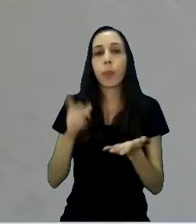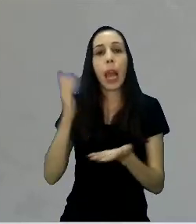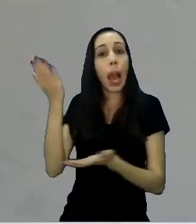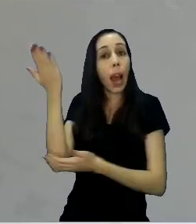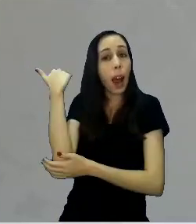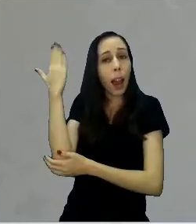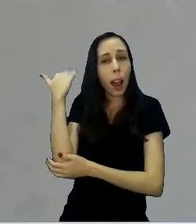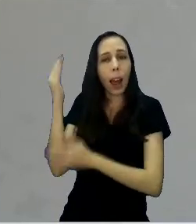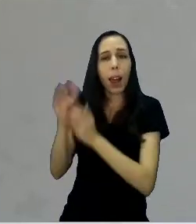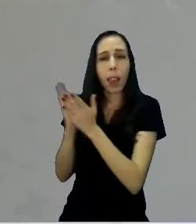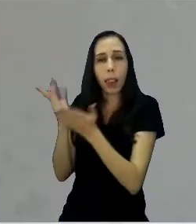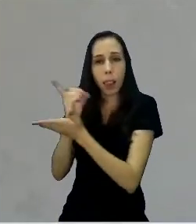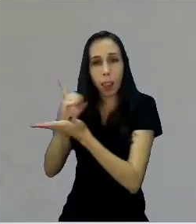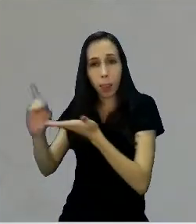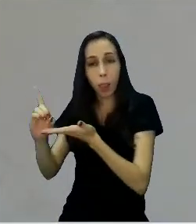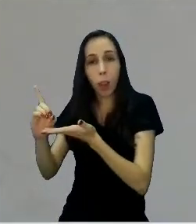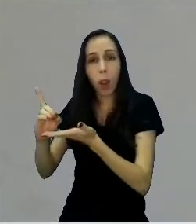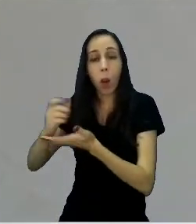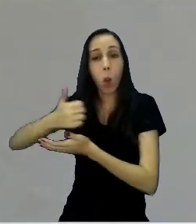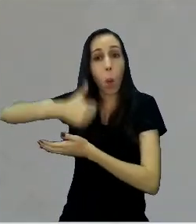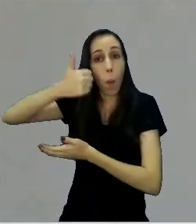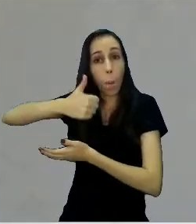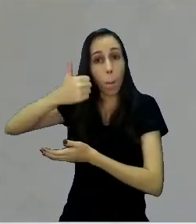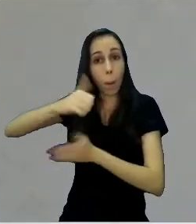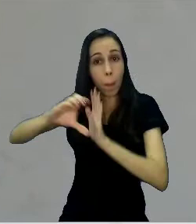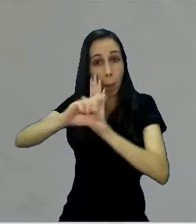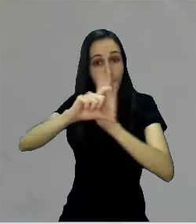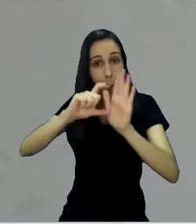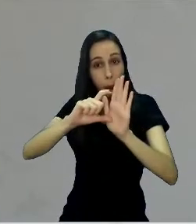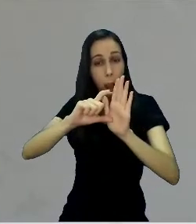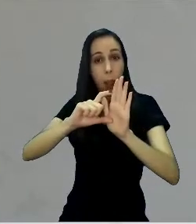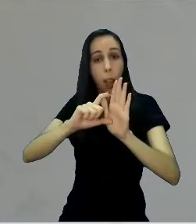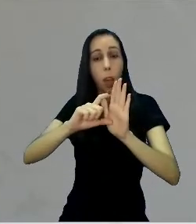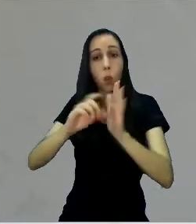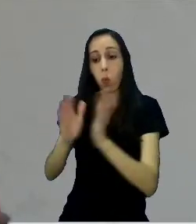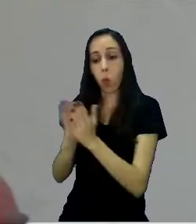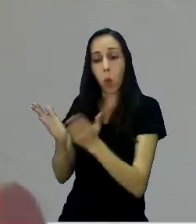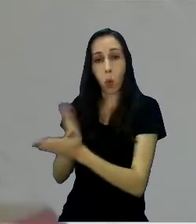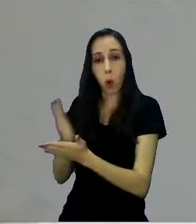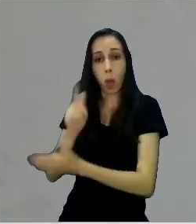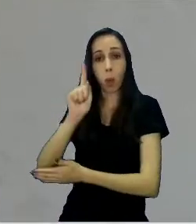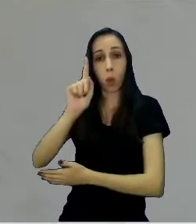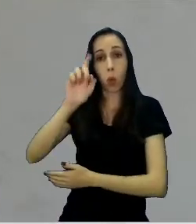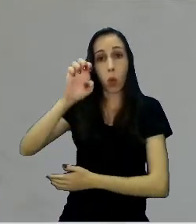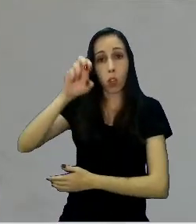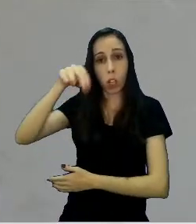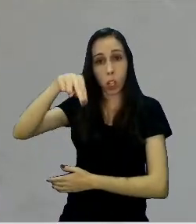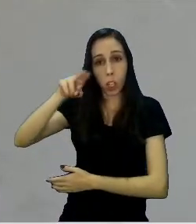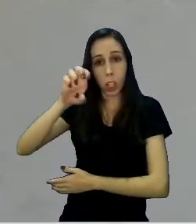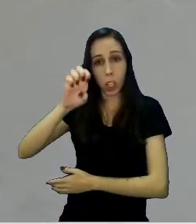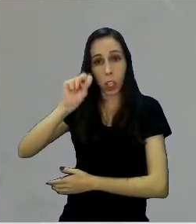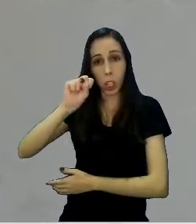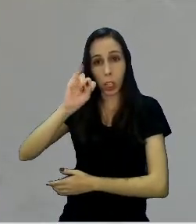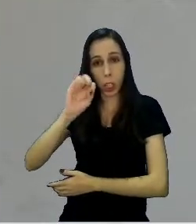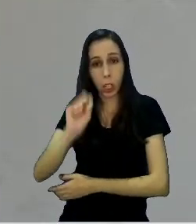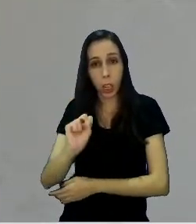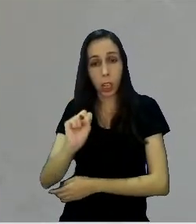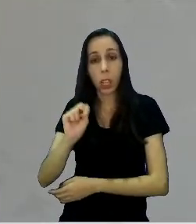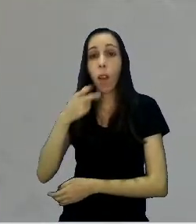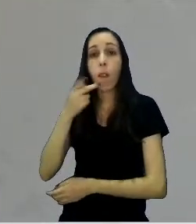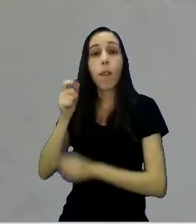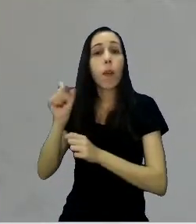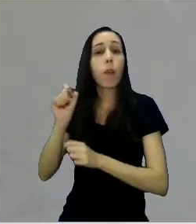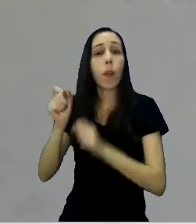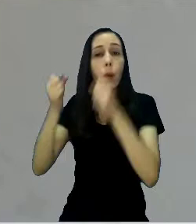Lá no princípio da Bíblia, no primeiro capítulo, no livro do Gênesis vai dizer